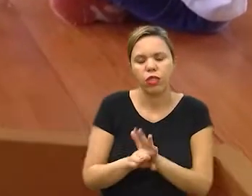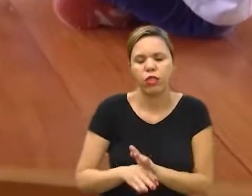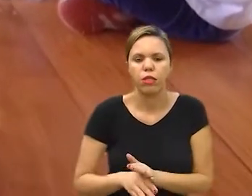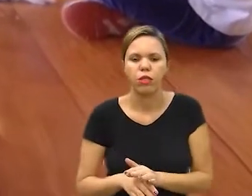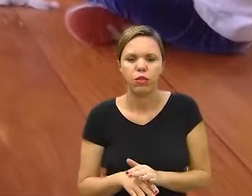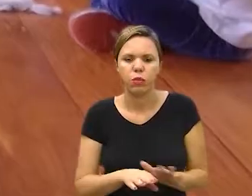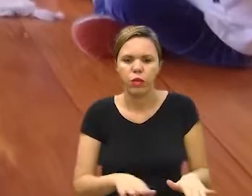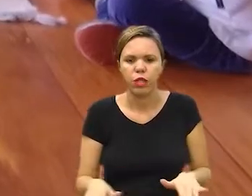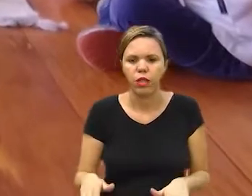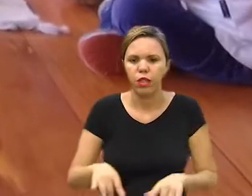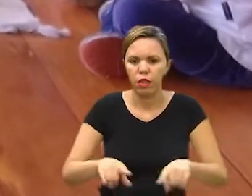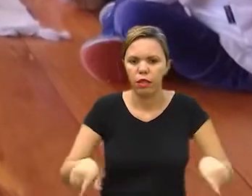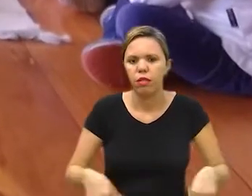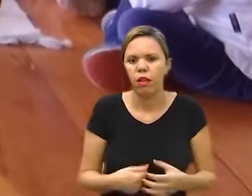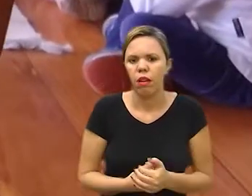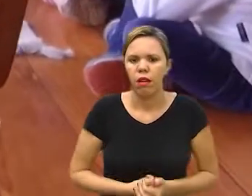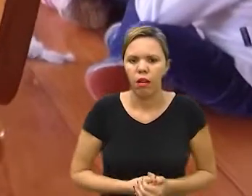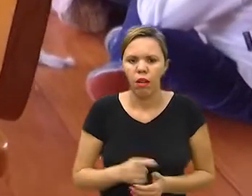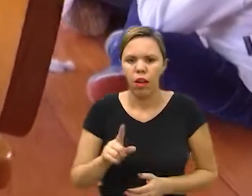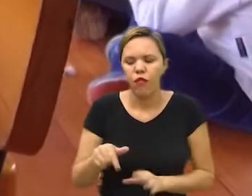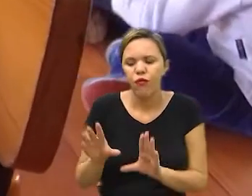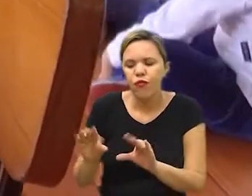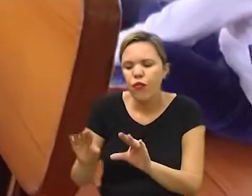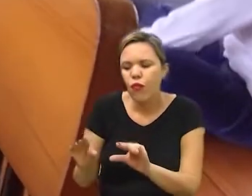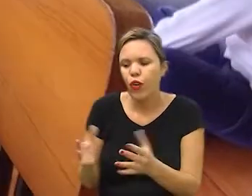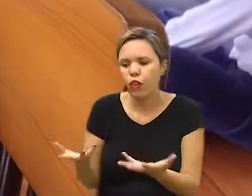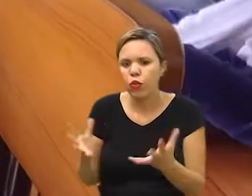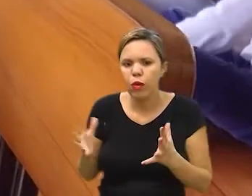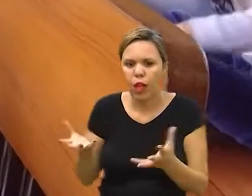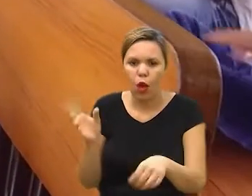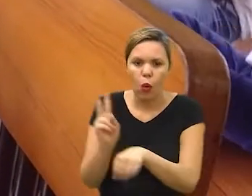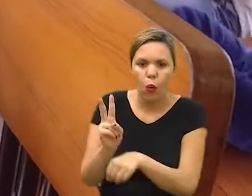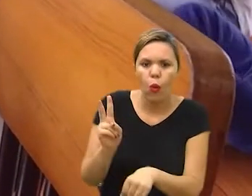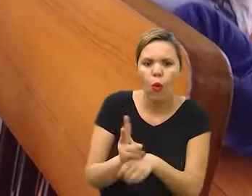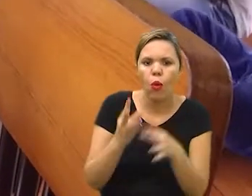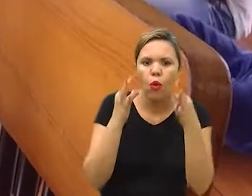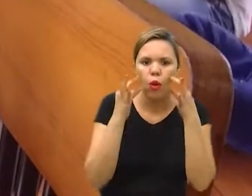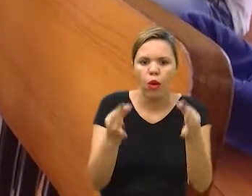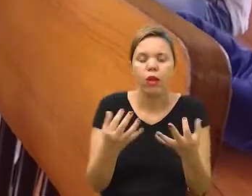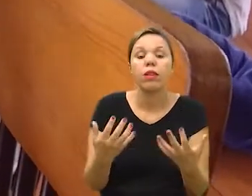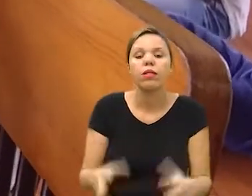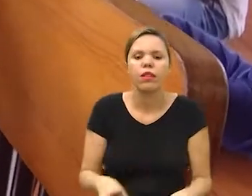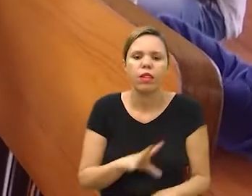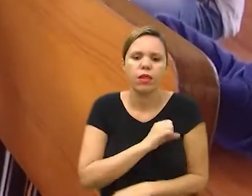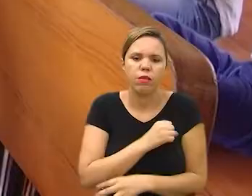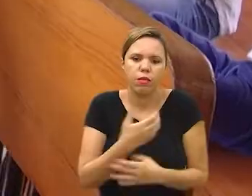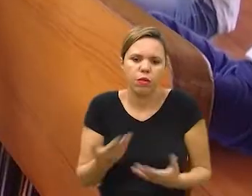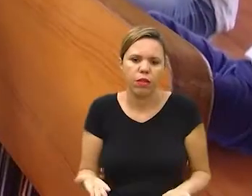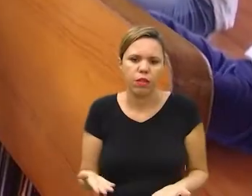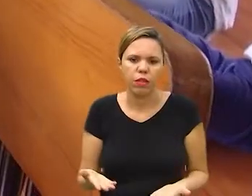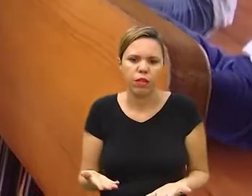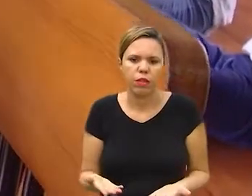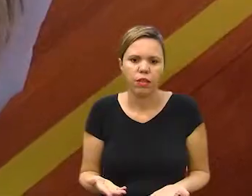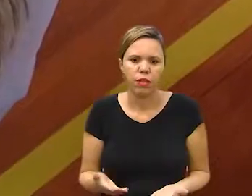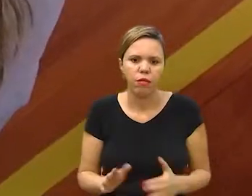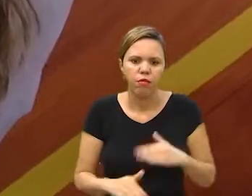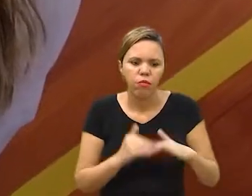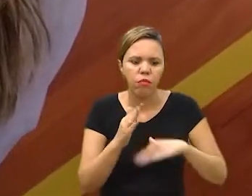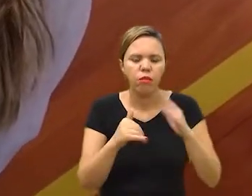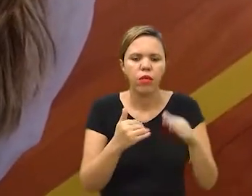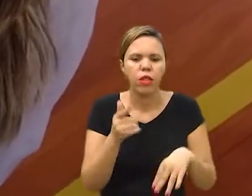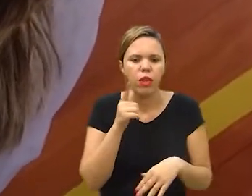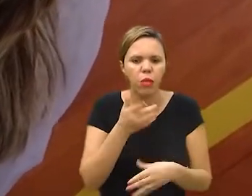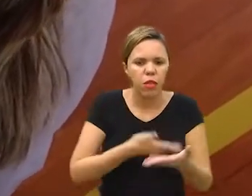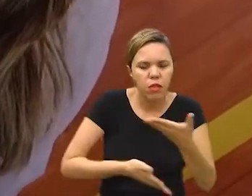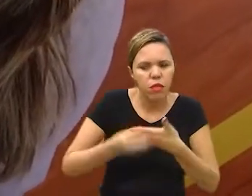nessa sala, ela é a fofinha, que todo mundo quer cuidar, aquela carinho e atenção, quem não quer amor, né? Sim. E ela acaba indo muito além porque ela